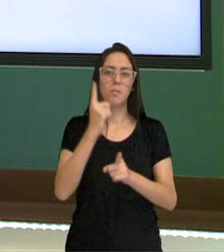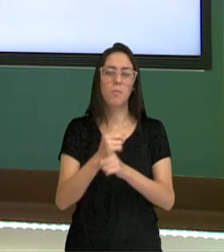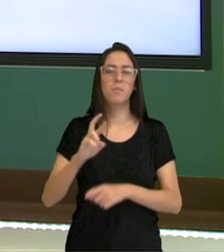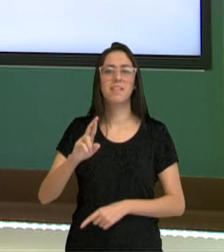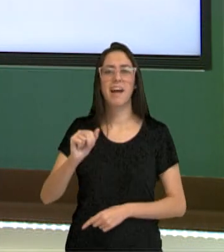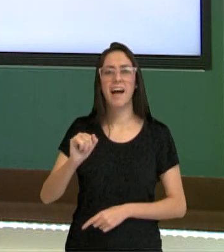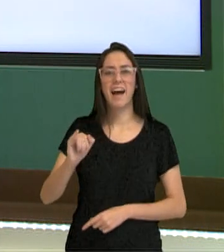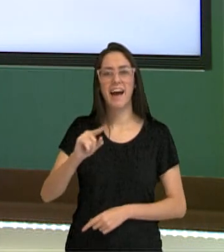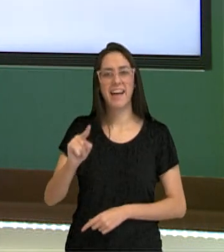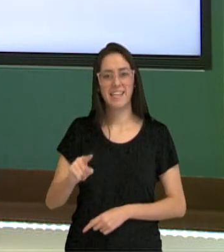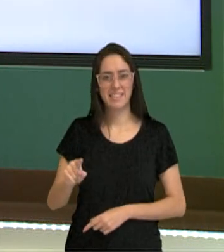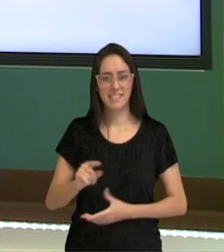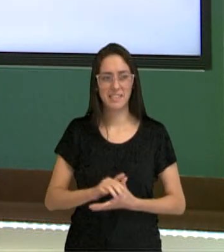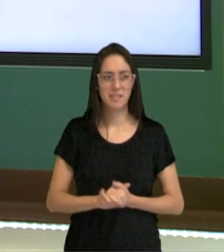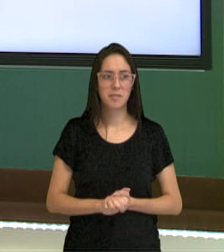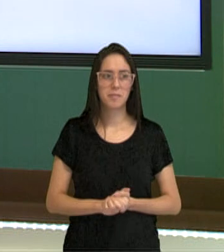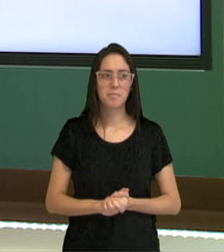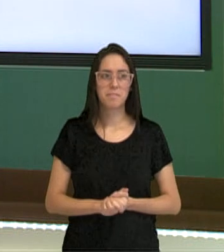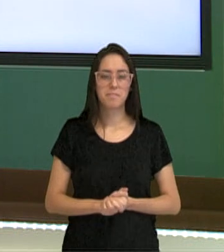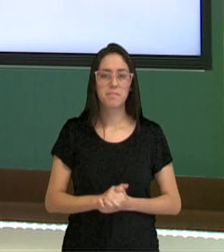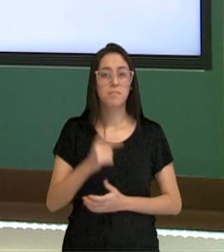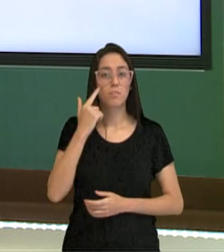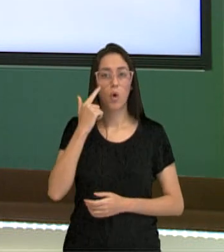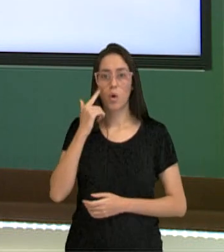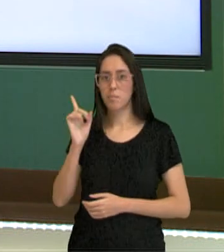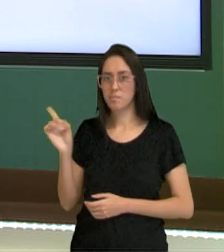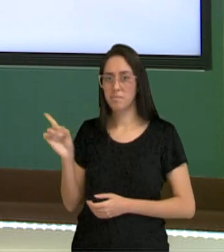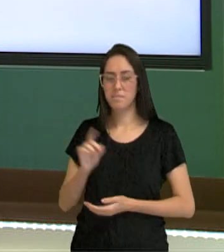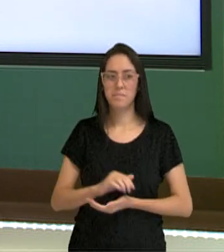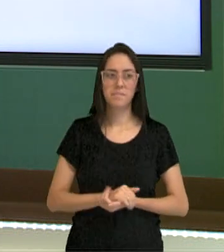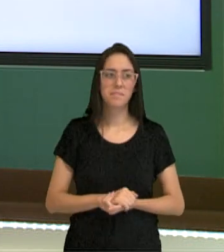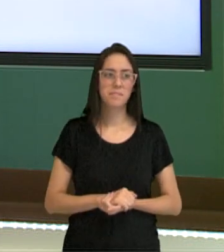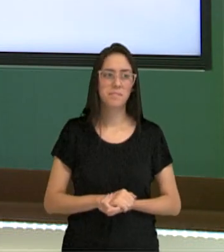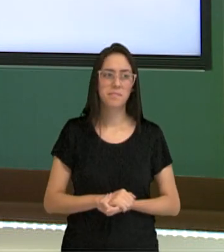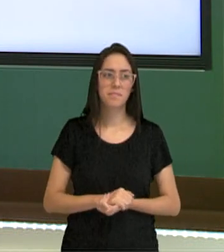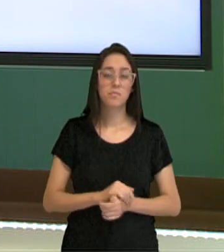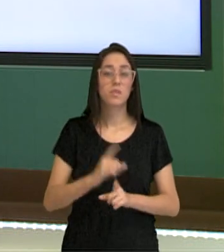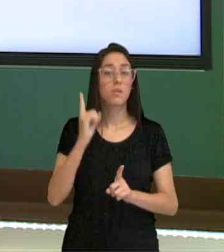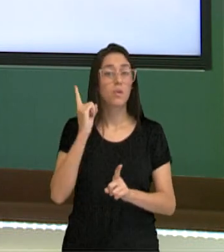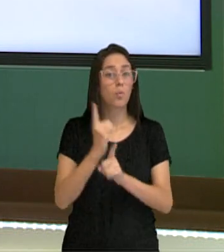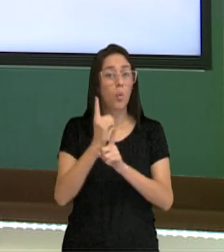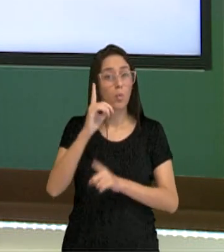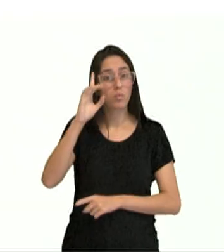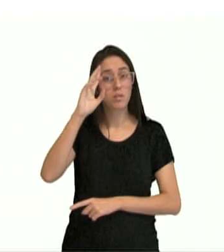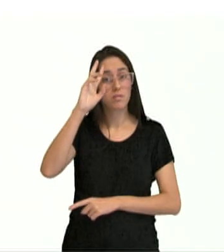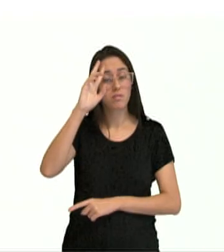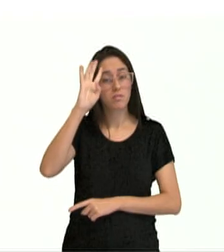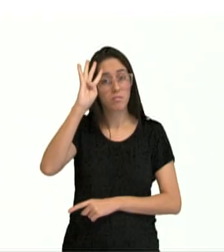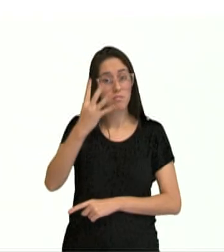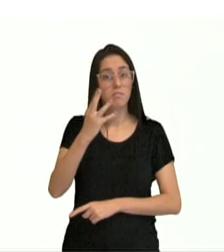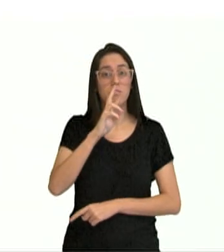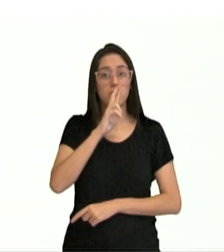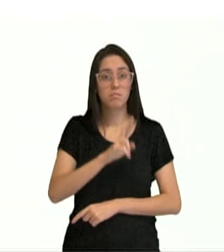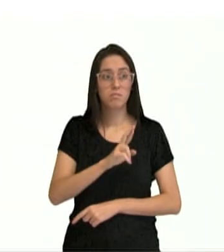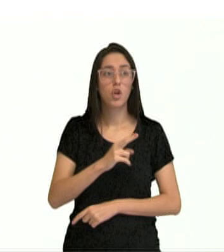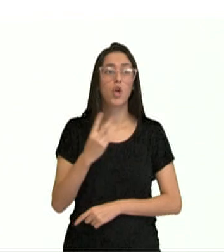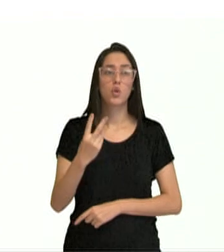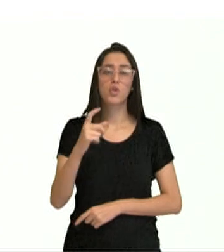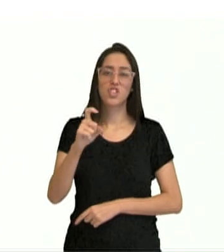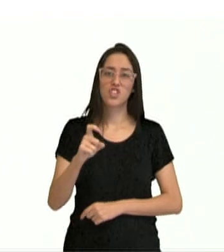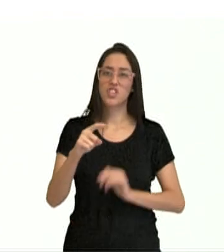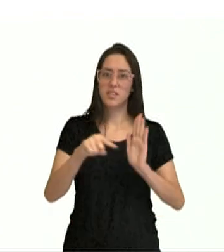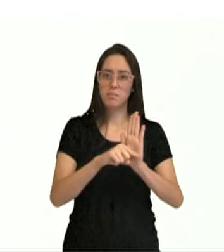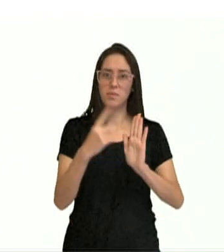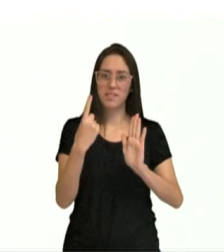equação do primeiro grau, tá bom? Então vamos ver um exemplo aqui, ó. Encontrar a solução de 2x menos 16 igual a